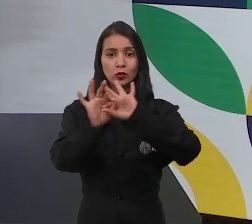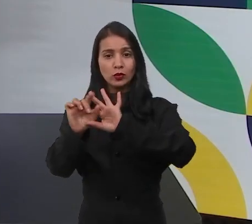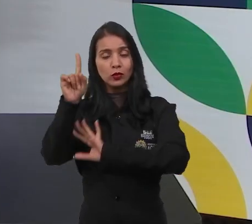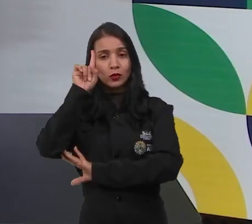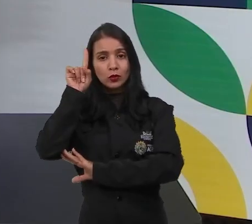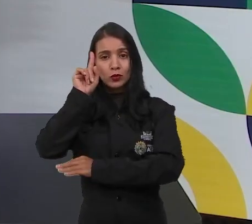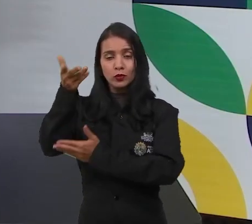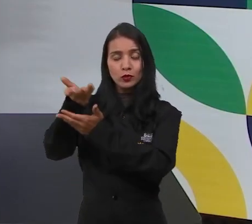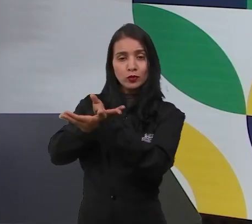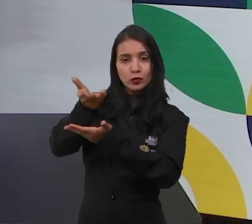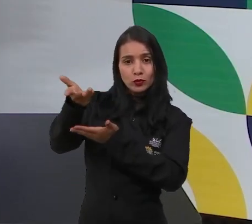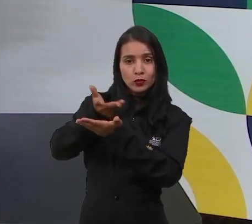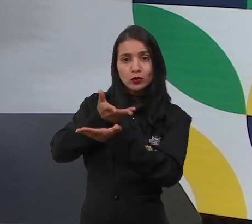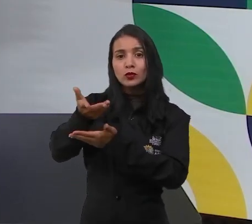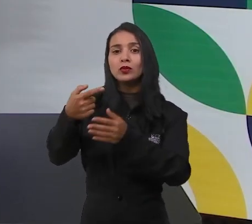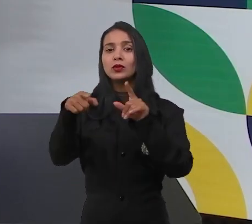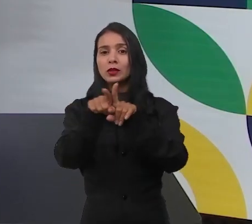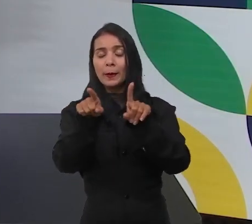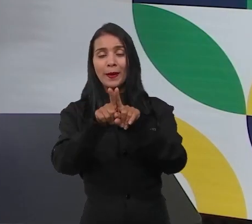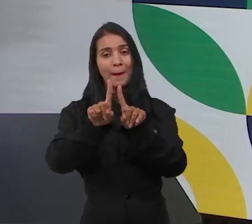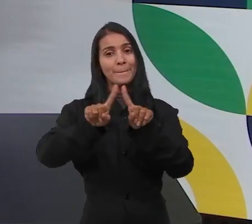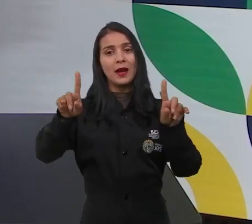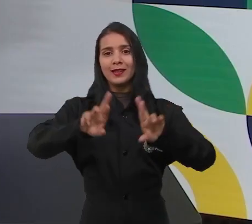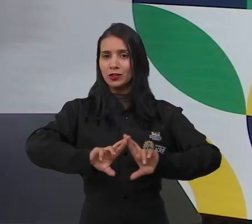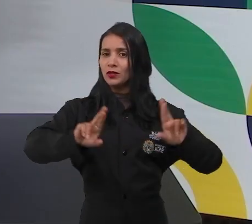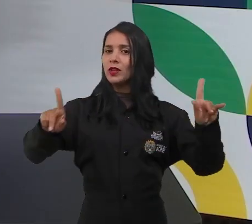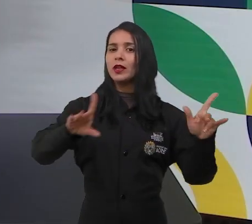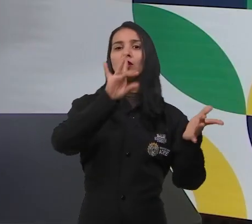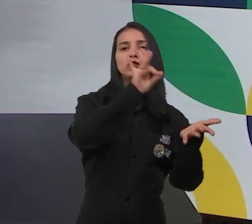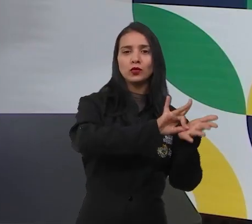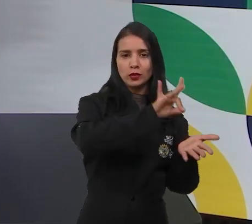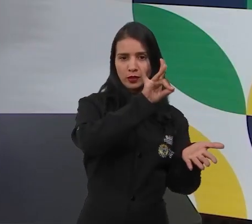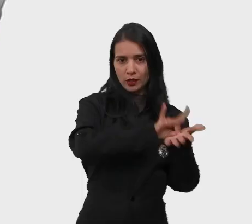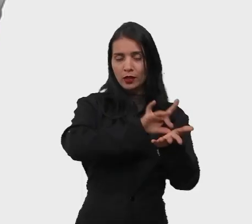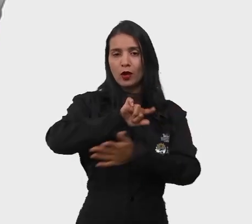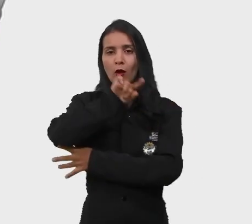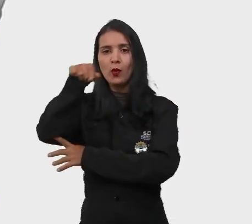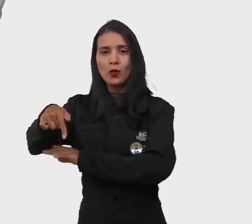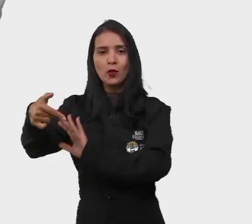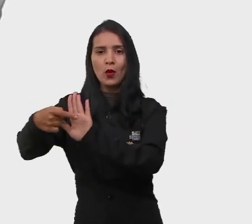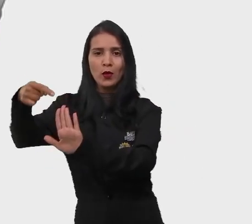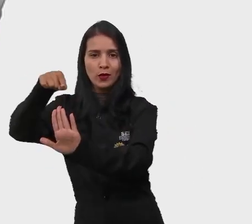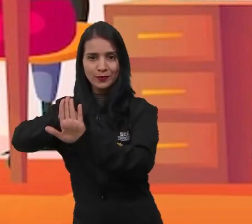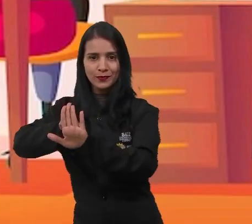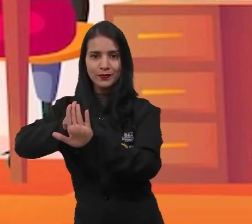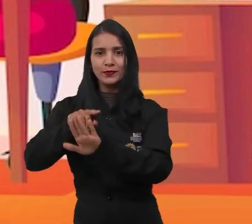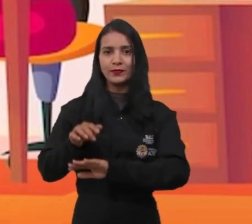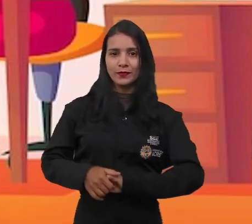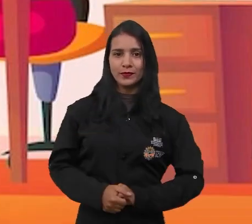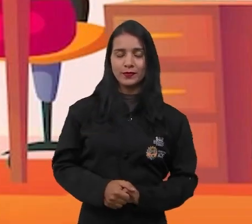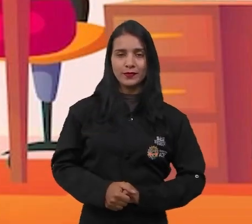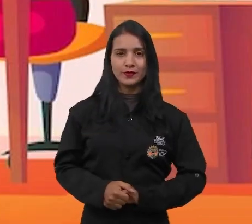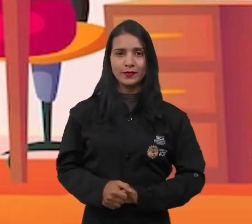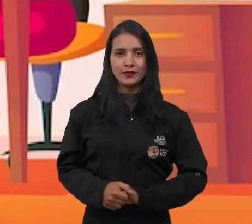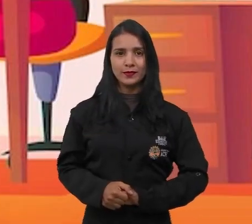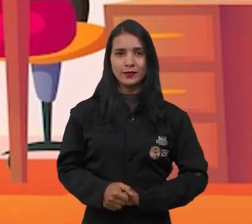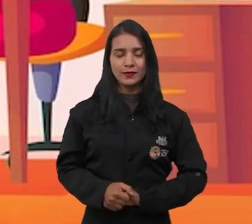porque são utilizados de maneira distinta do sentido real. A continuação,